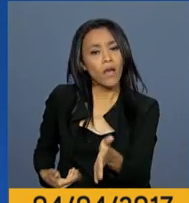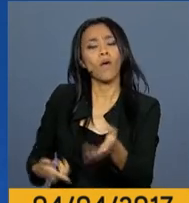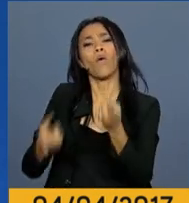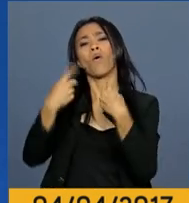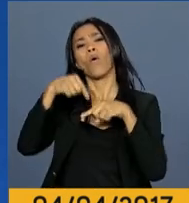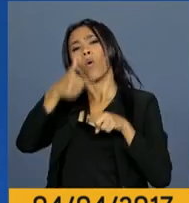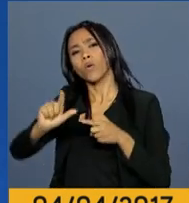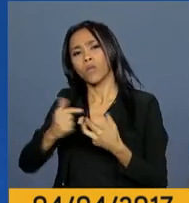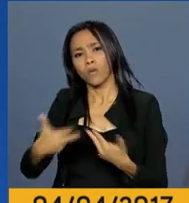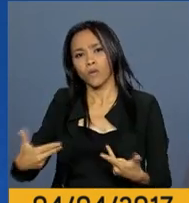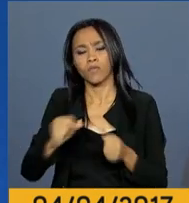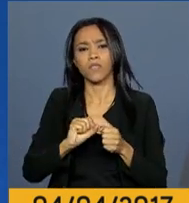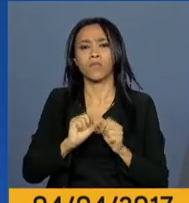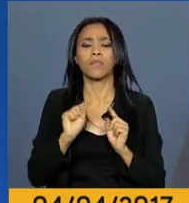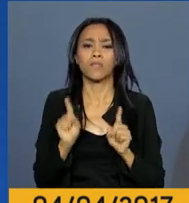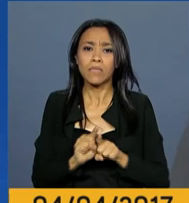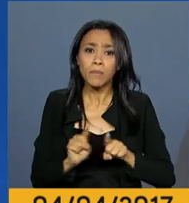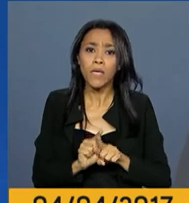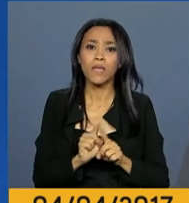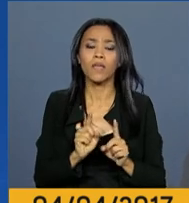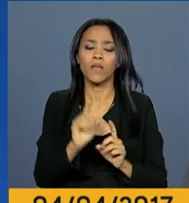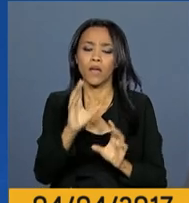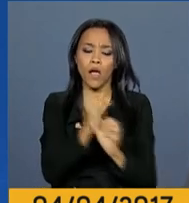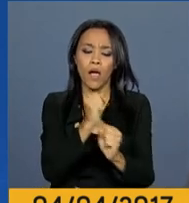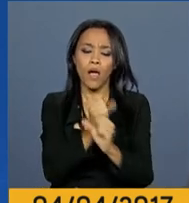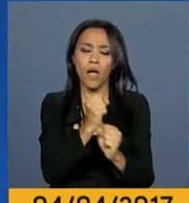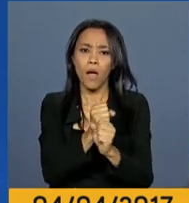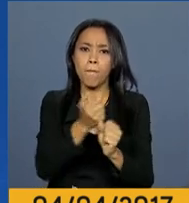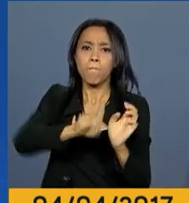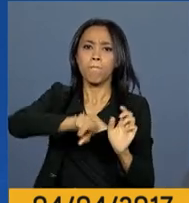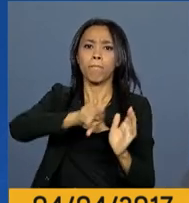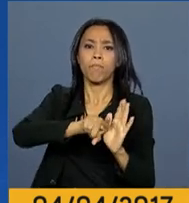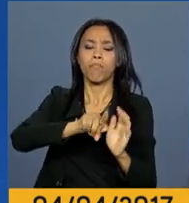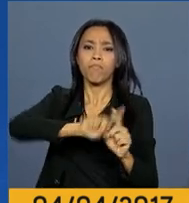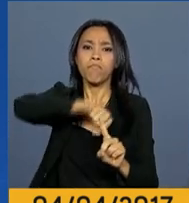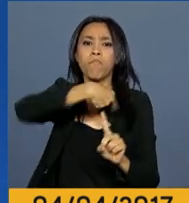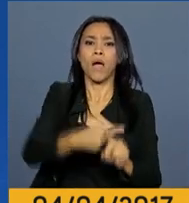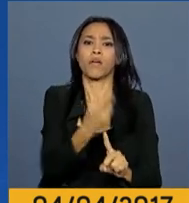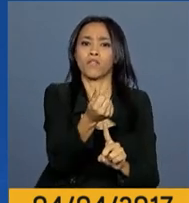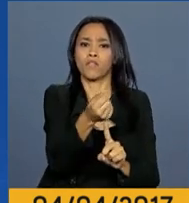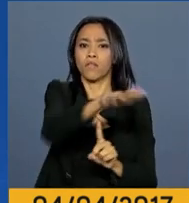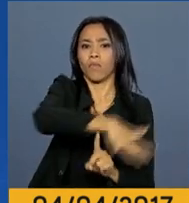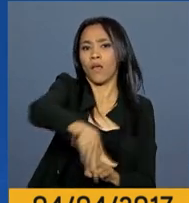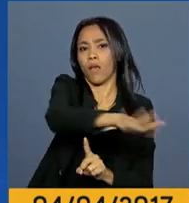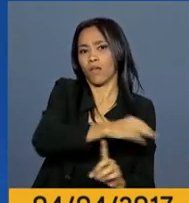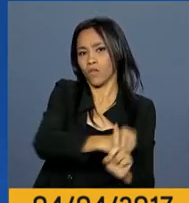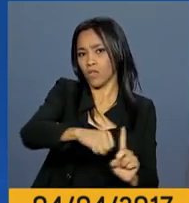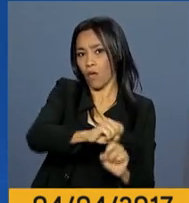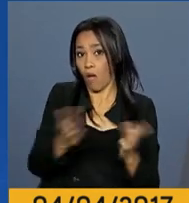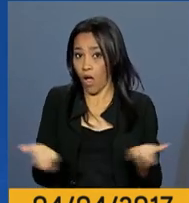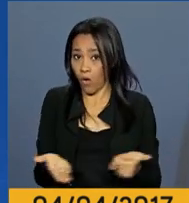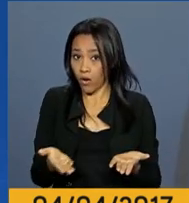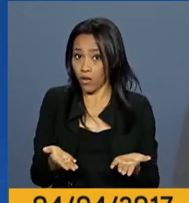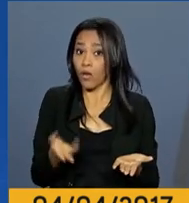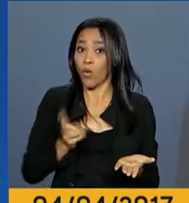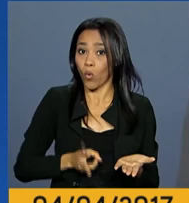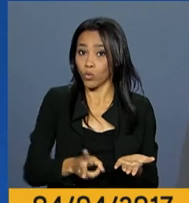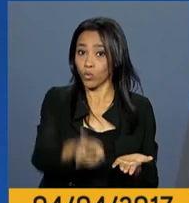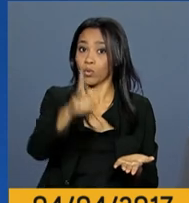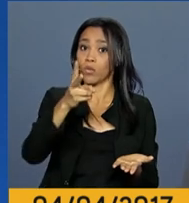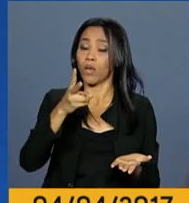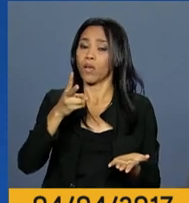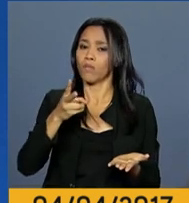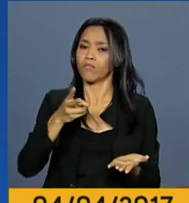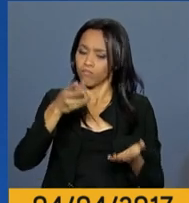previsão de mais recursos para a área social. Agora, nós temos que continuar no mesmo rumo, e é o que